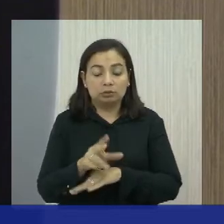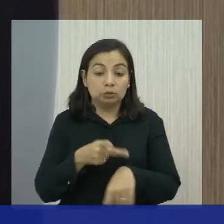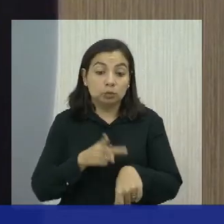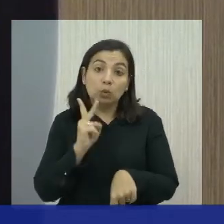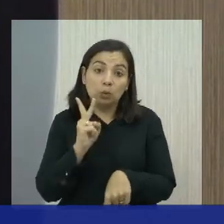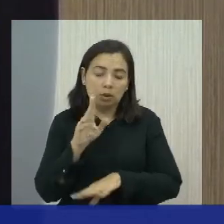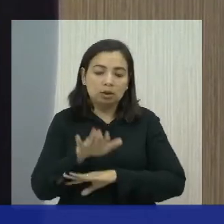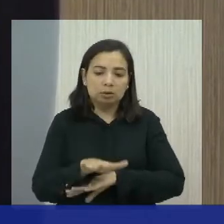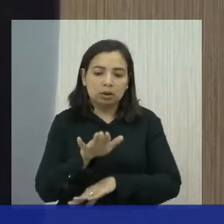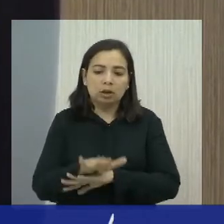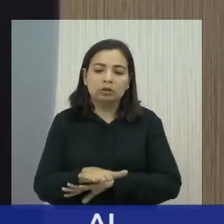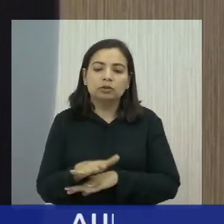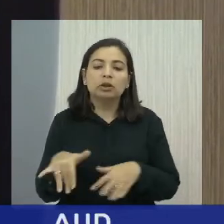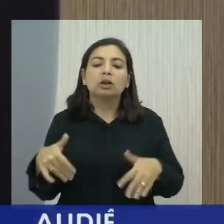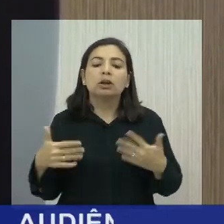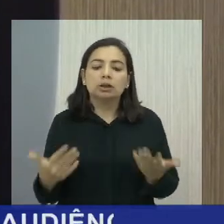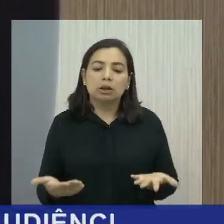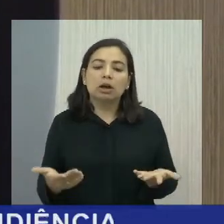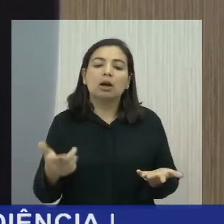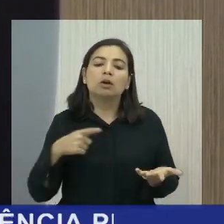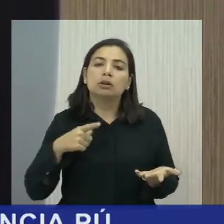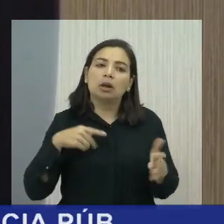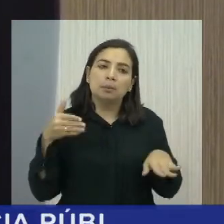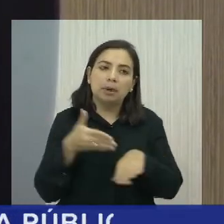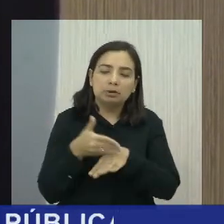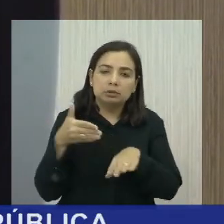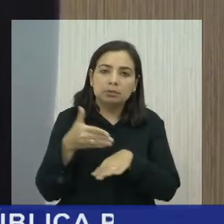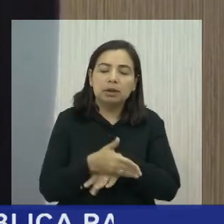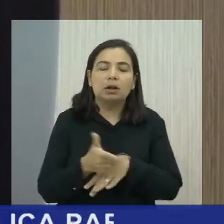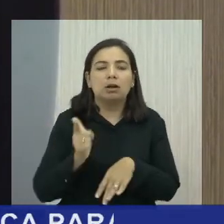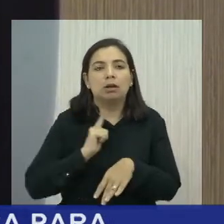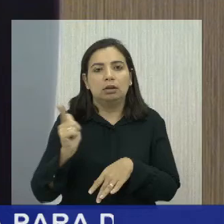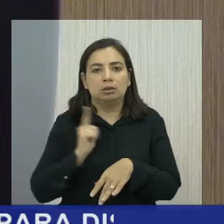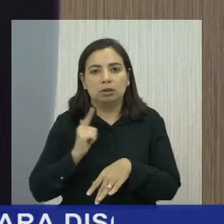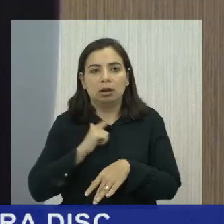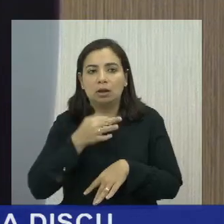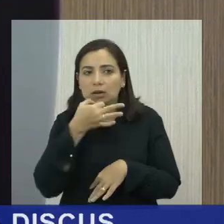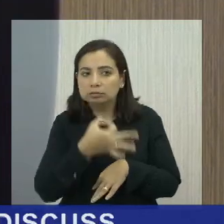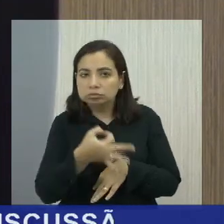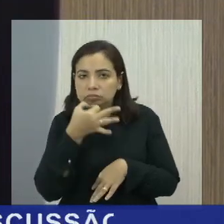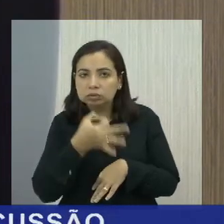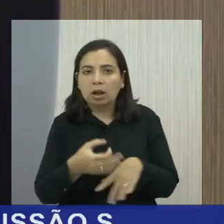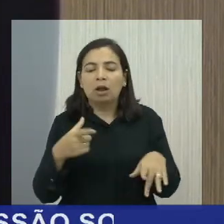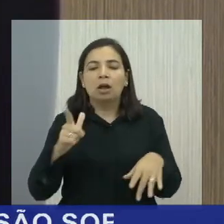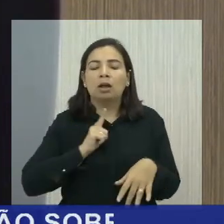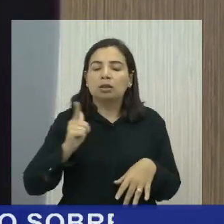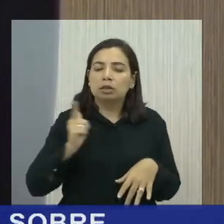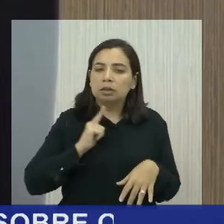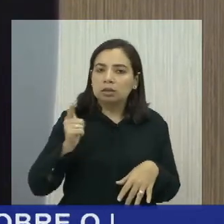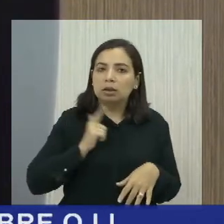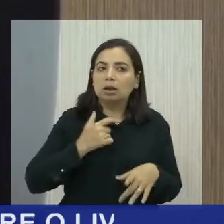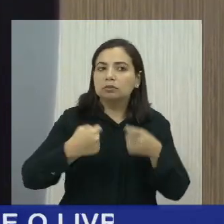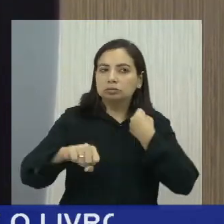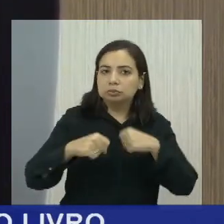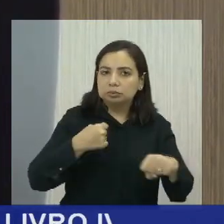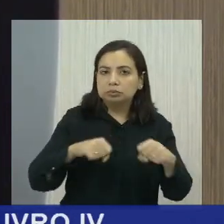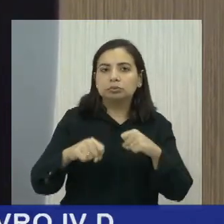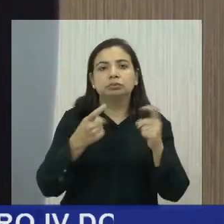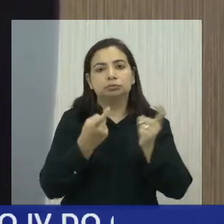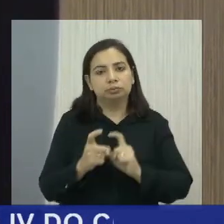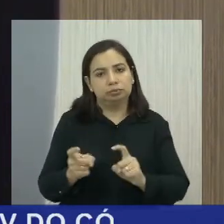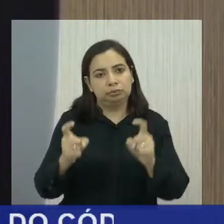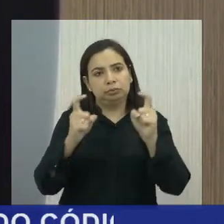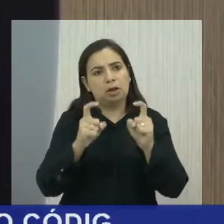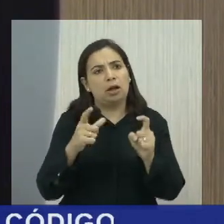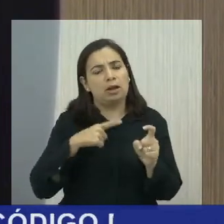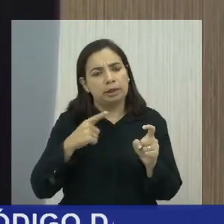né? Então, a participação, as discussões, as colocações, as contribuições foram